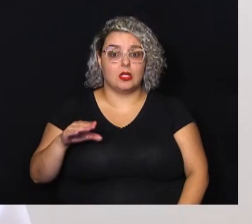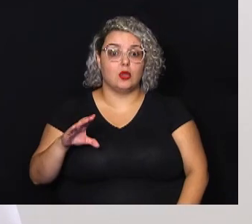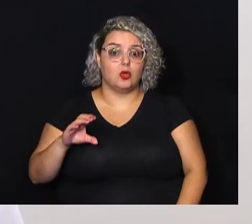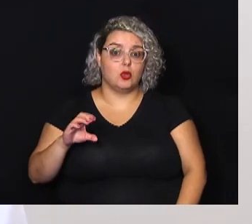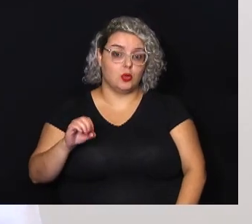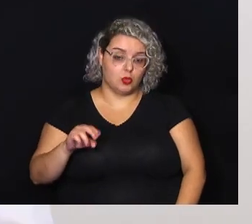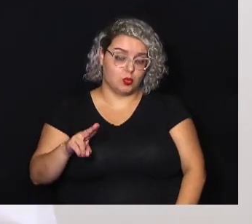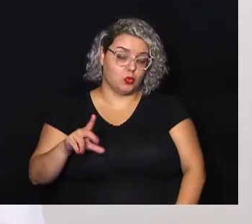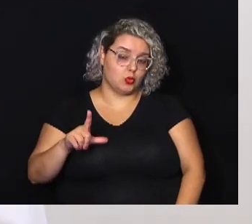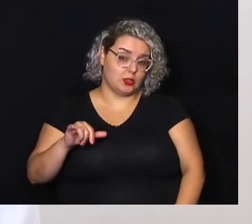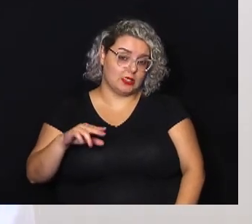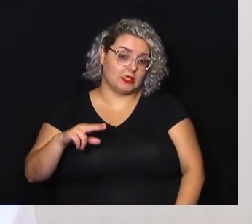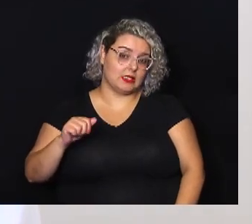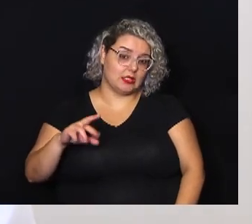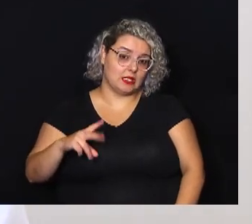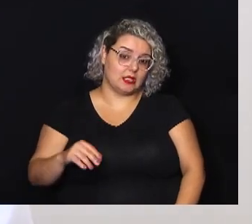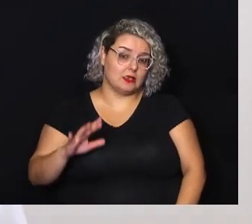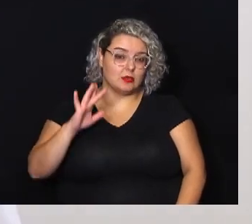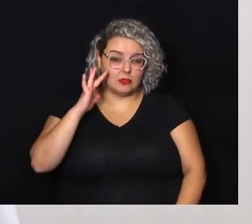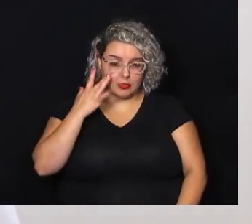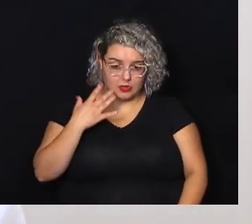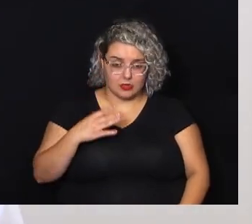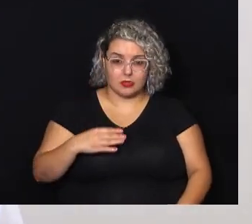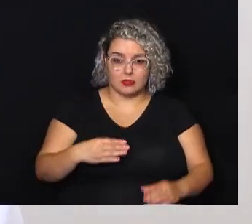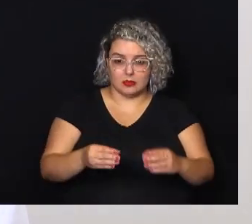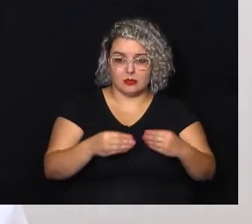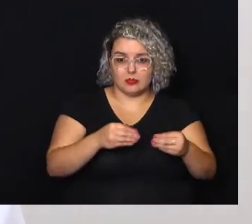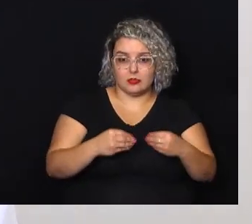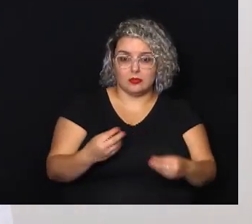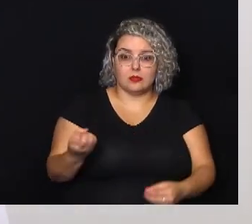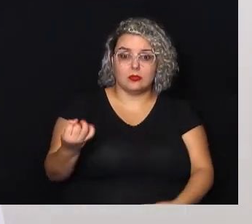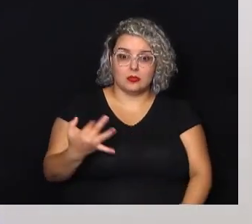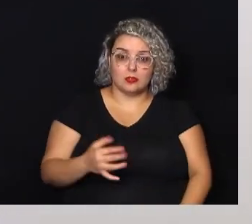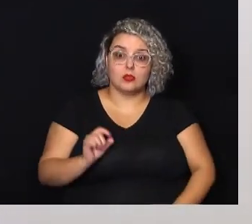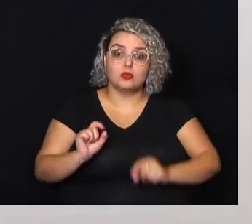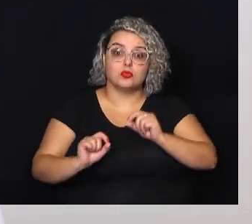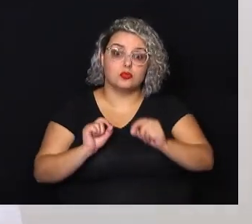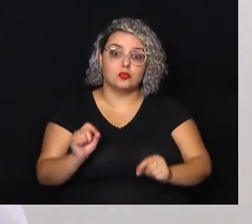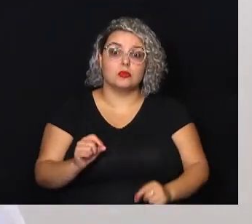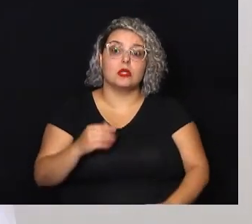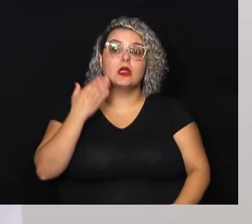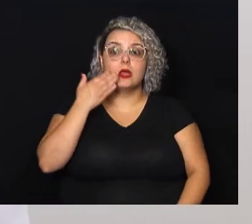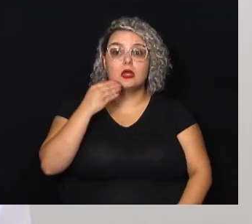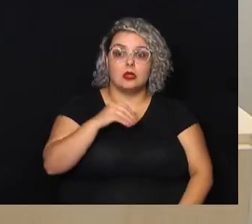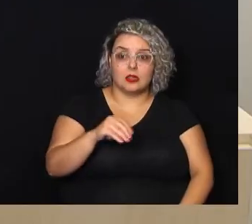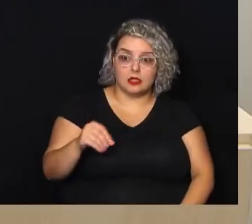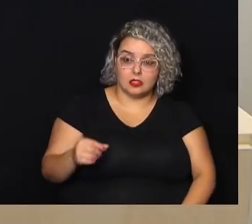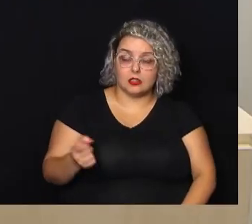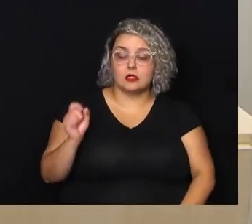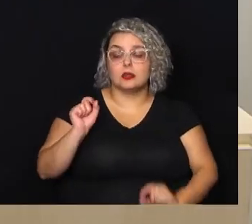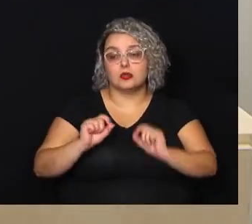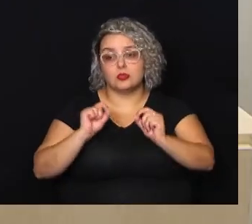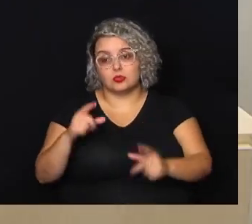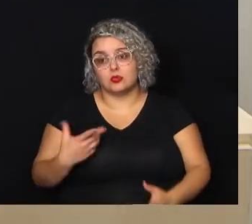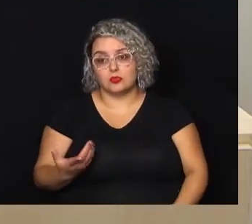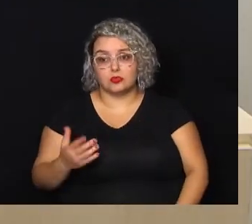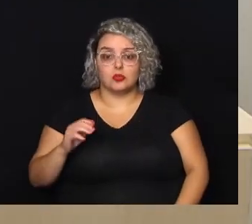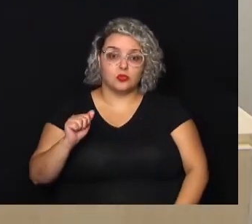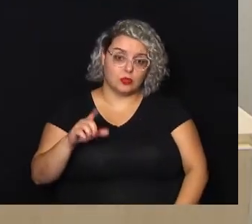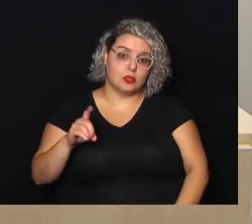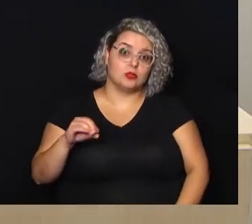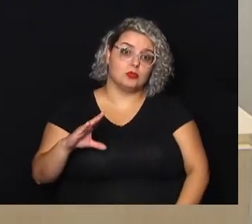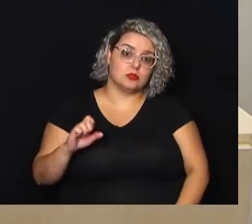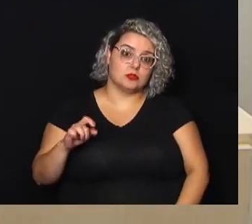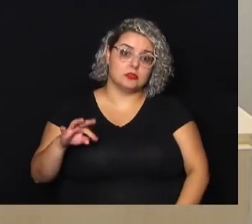mercado, hoje em dia, que eu acho, se eu não me engano, na embalagem indica a proporção do que é açúcar e do que é, né,